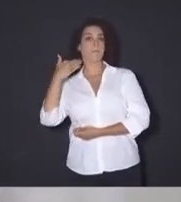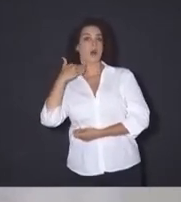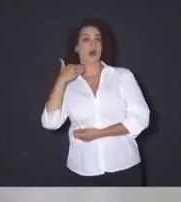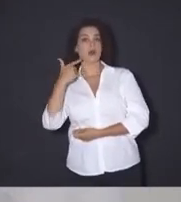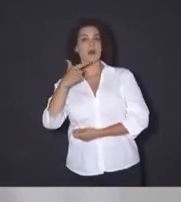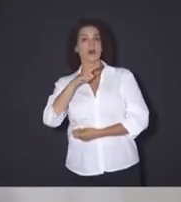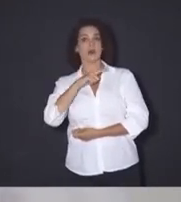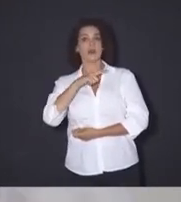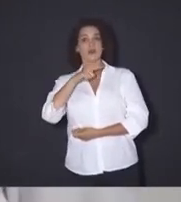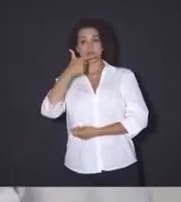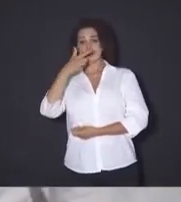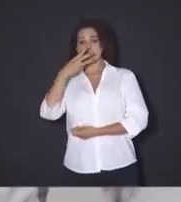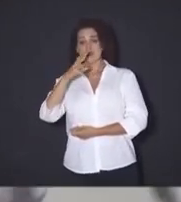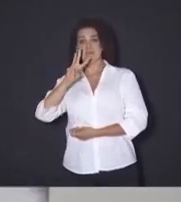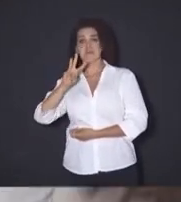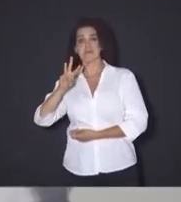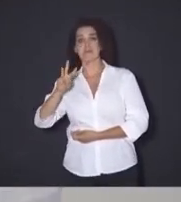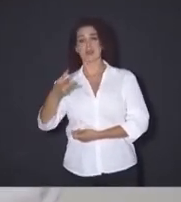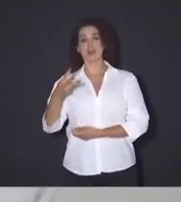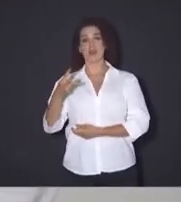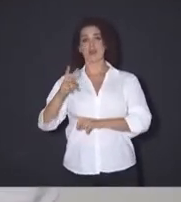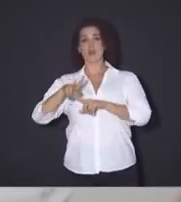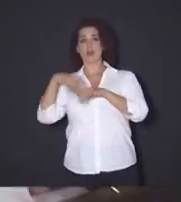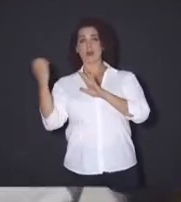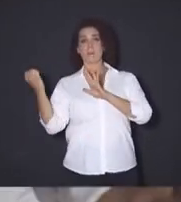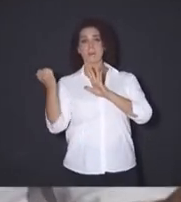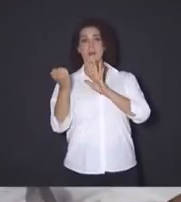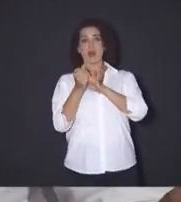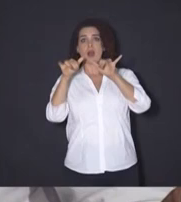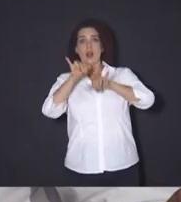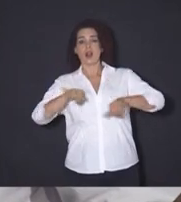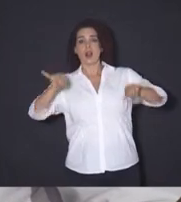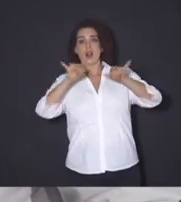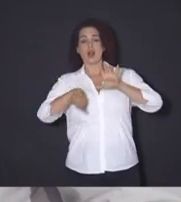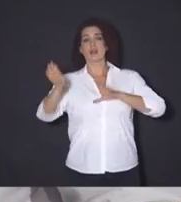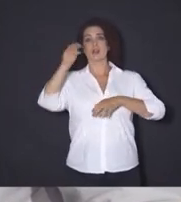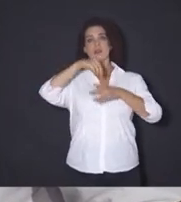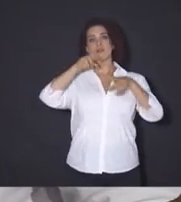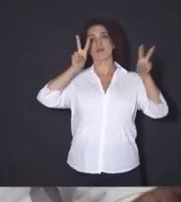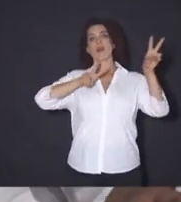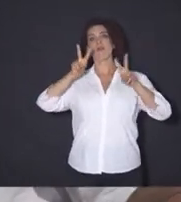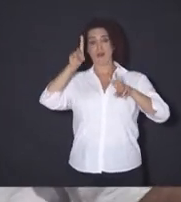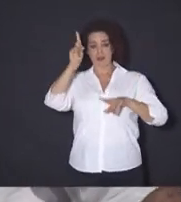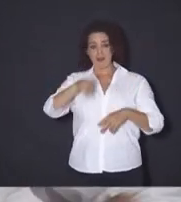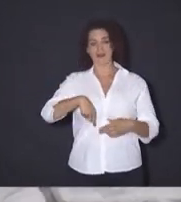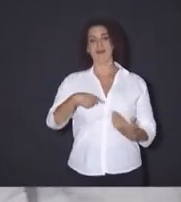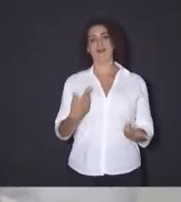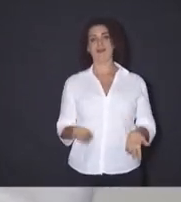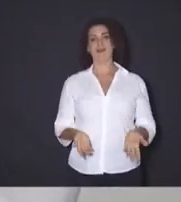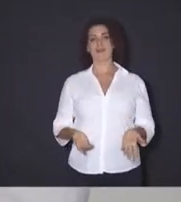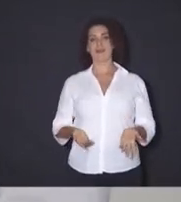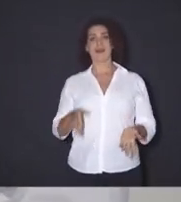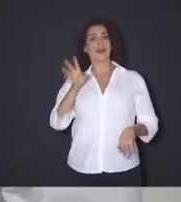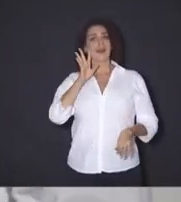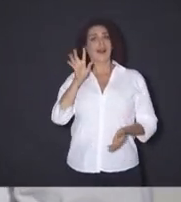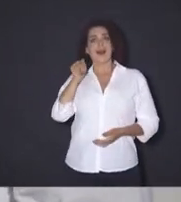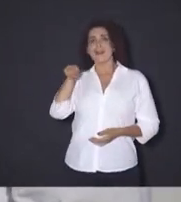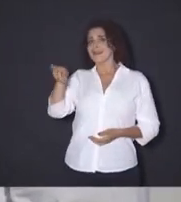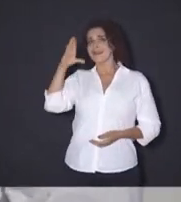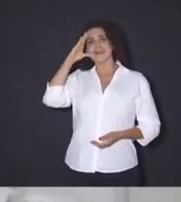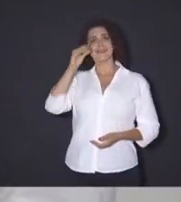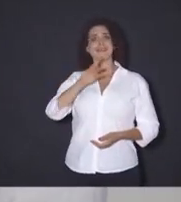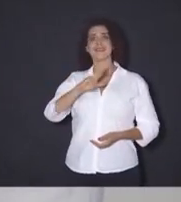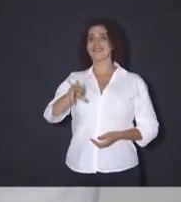distribuir e fazer o marketing da sua empresa no carnaval como é de fato é lógico que ele não vai entender aquilo